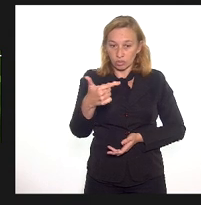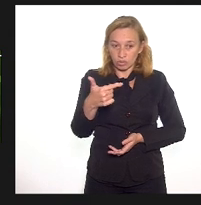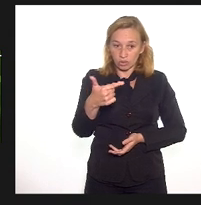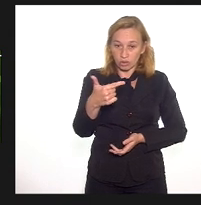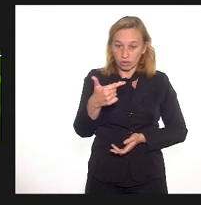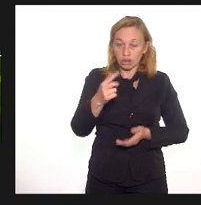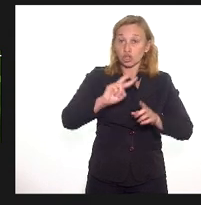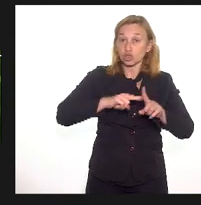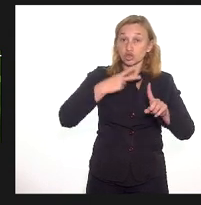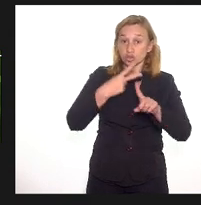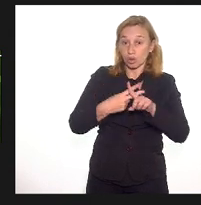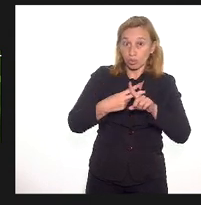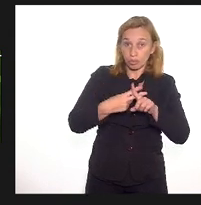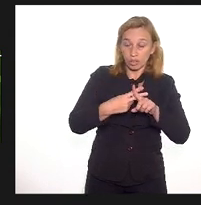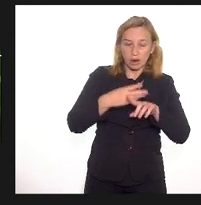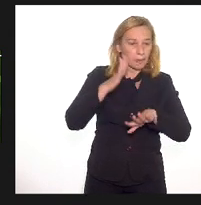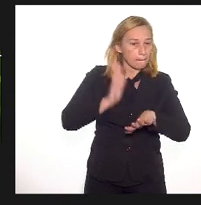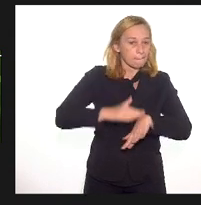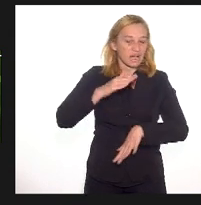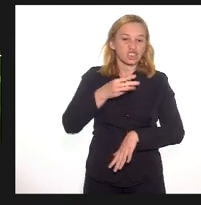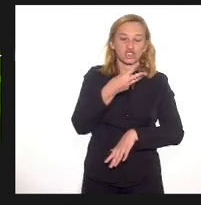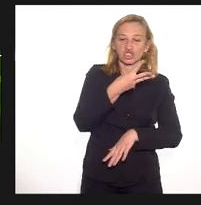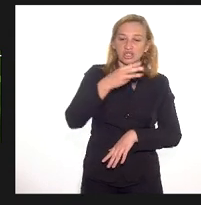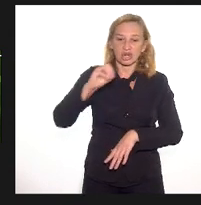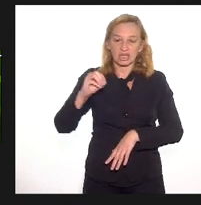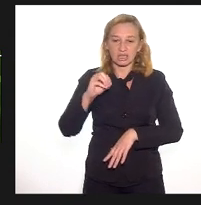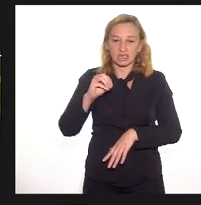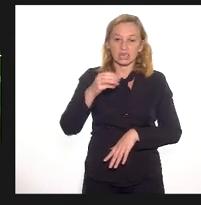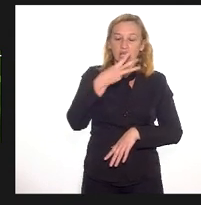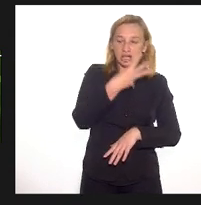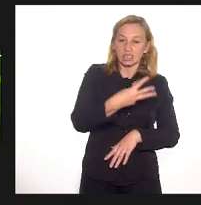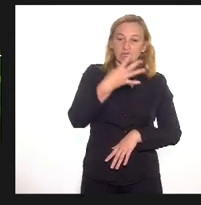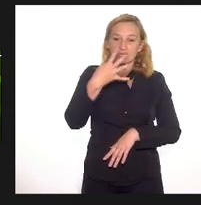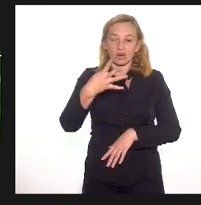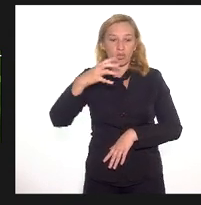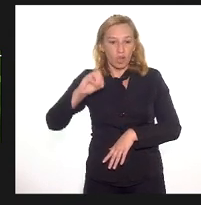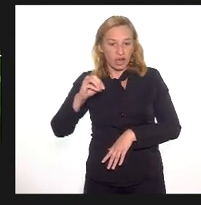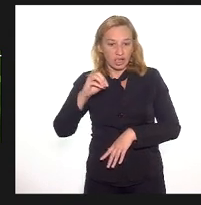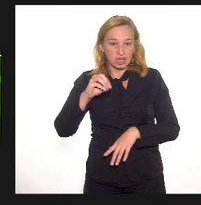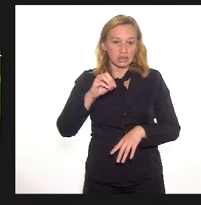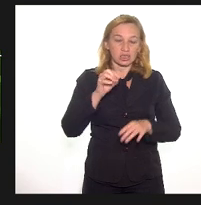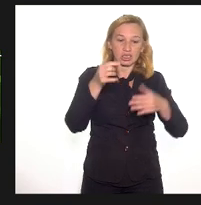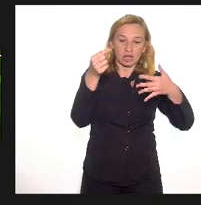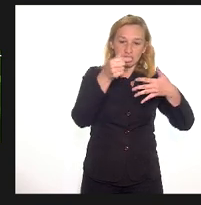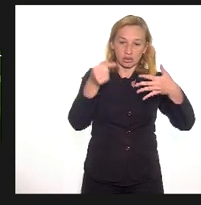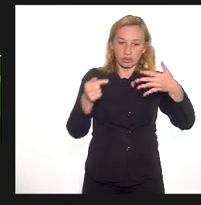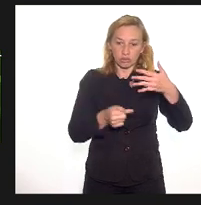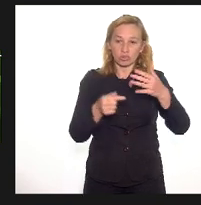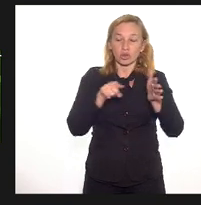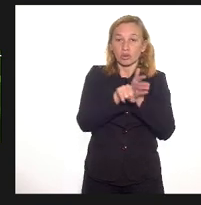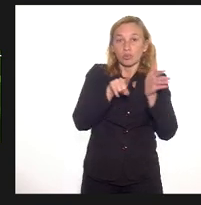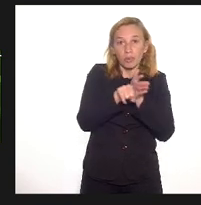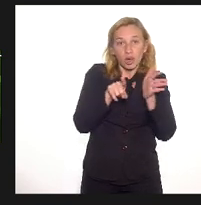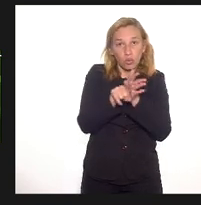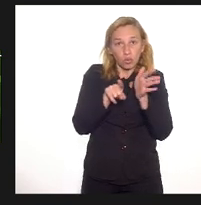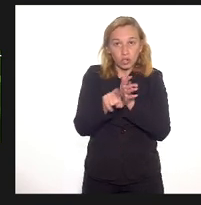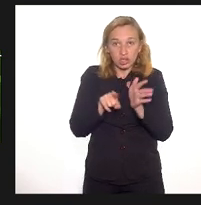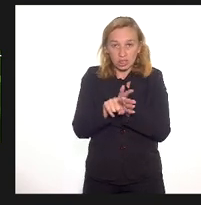se desdobram em mais de 340 itens, perguntas que não são